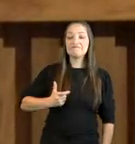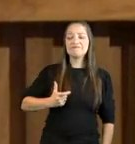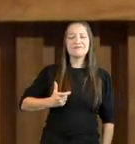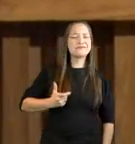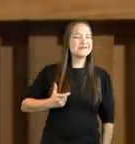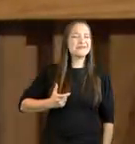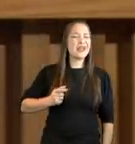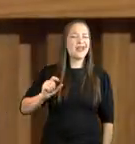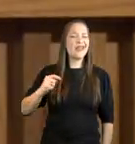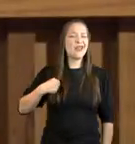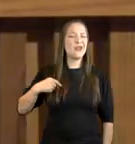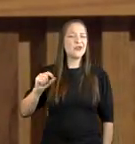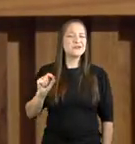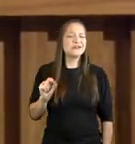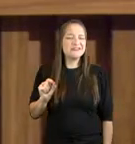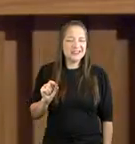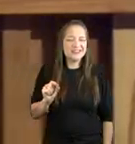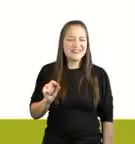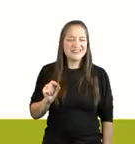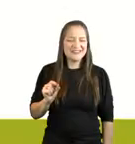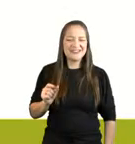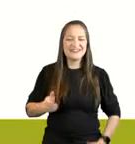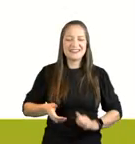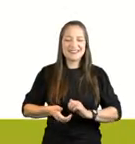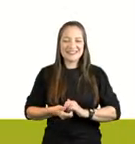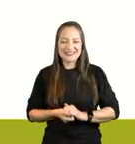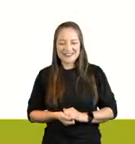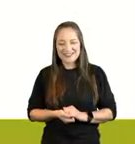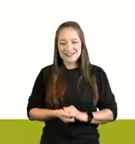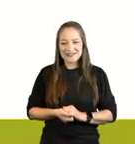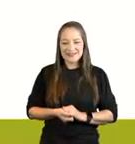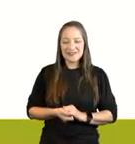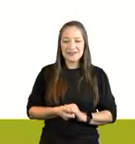Gustavo Petrocelli, que vai falar um pouco sobre